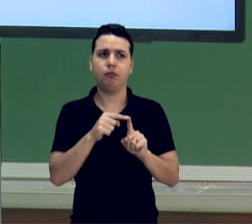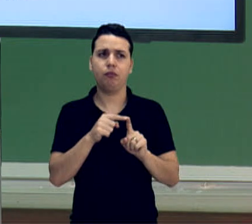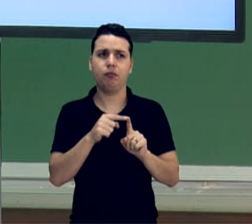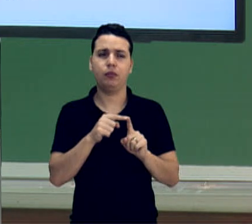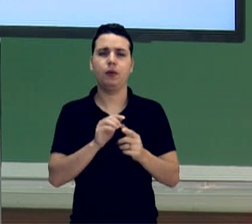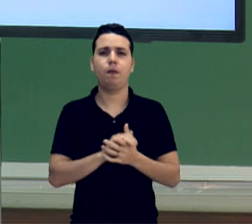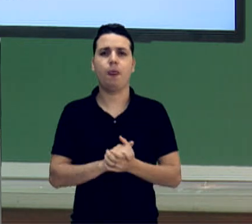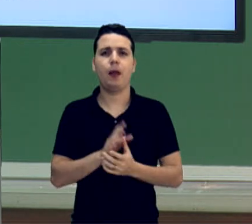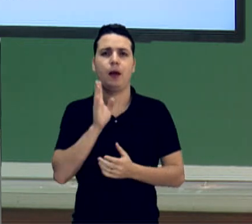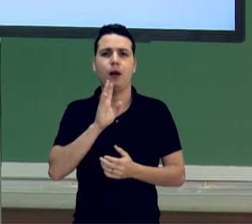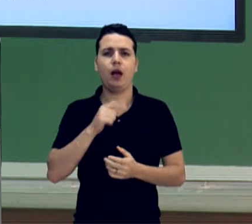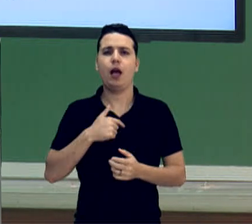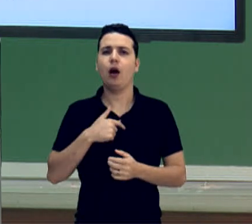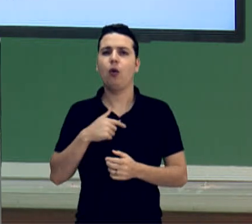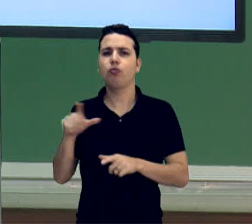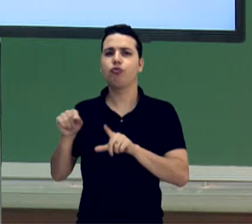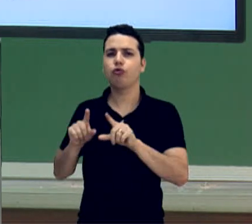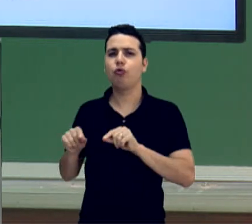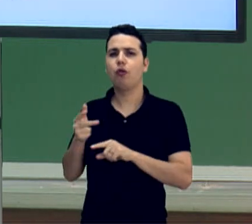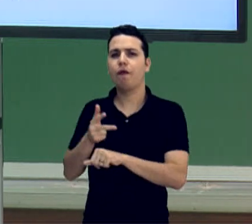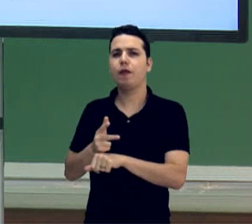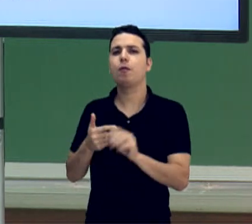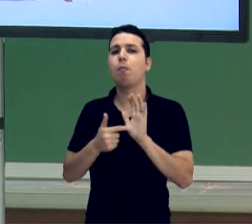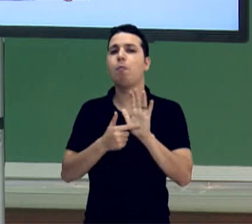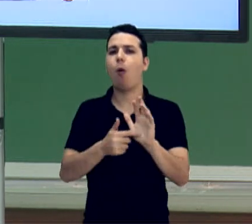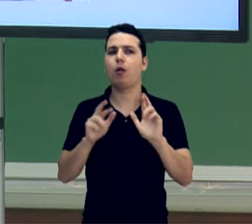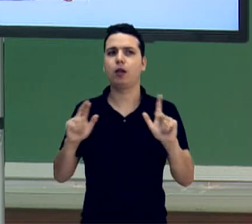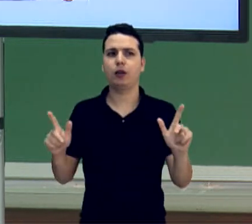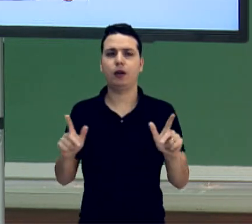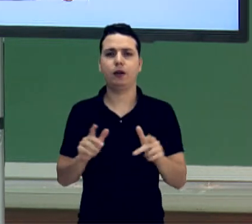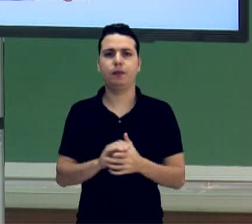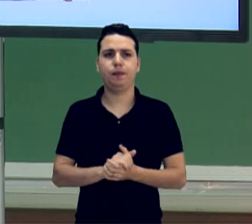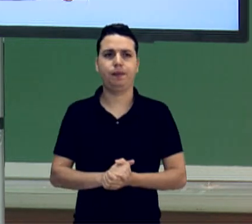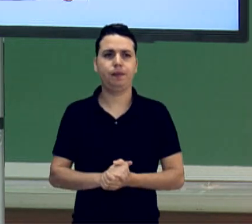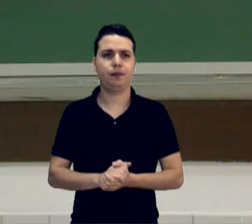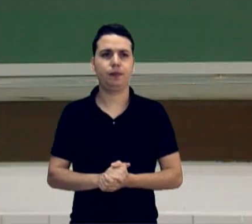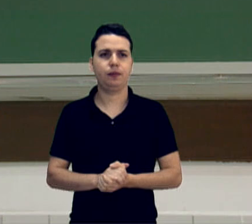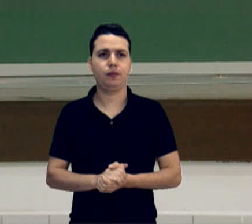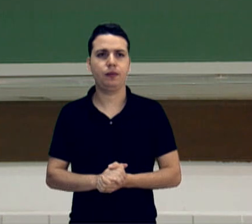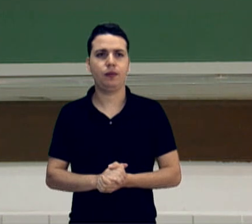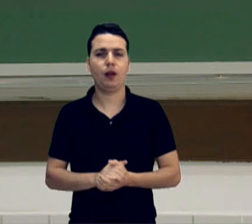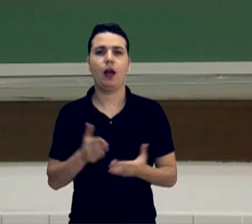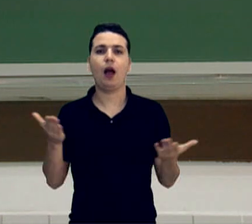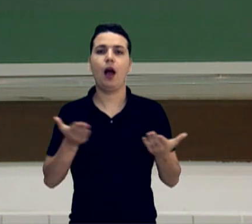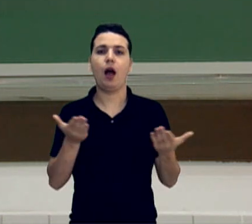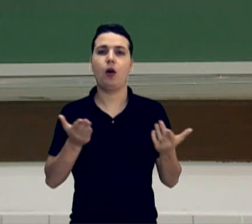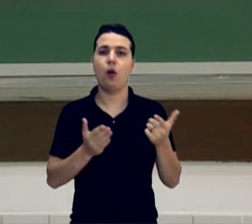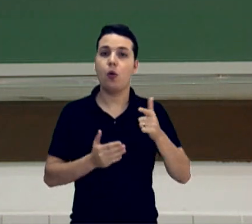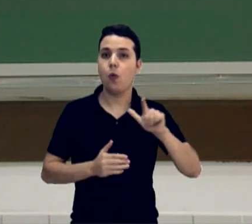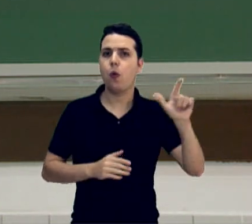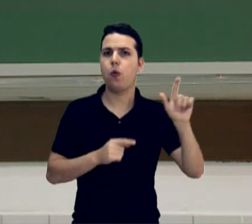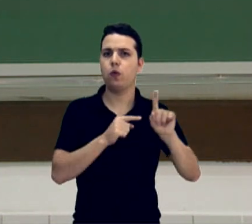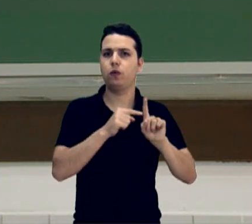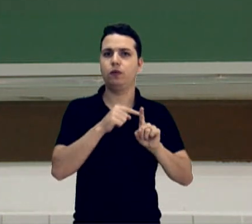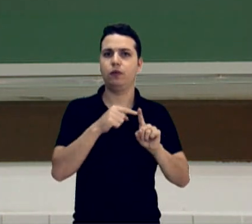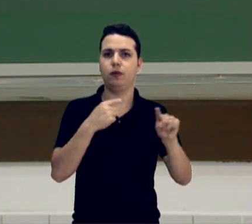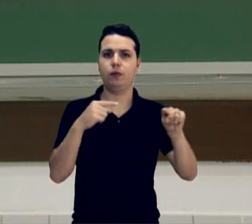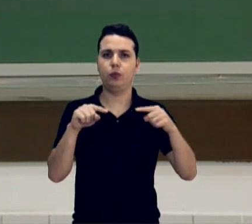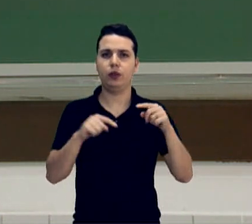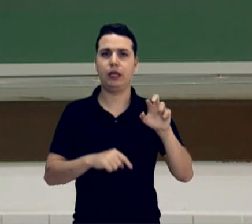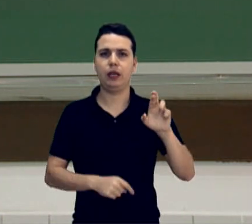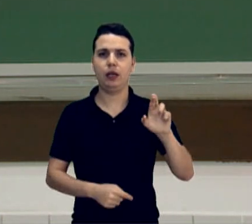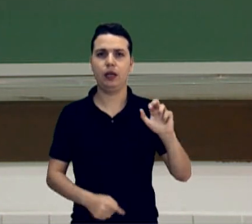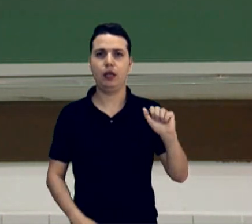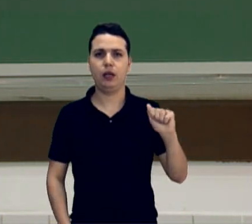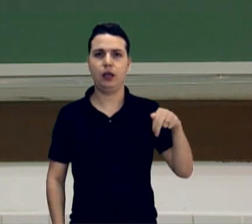vídeos que vão mostrar bem essa diferença, certo? Agora vamos falar da rancheira.